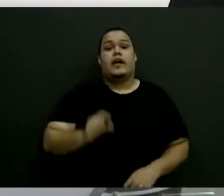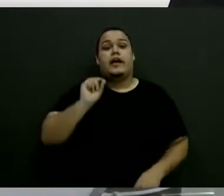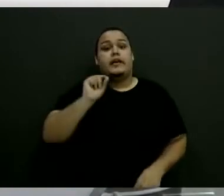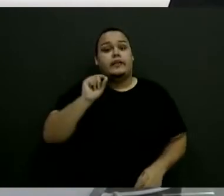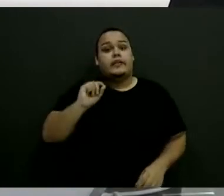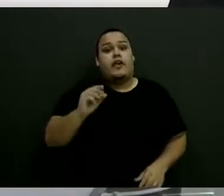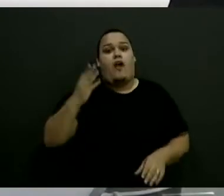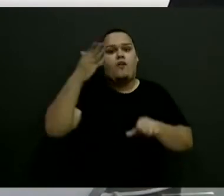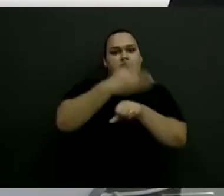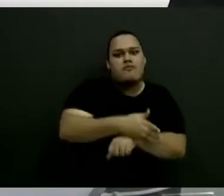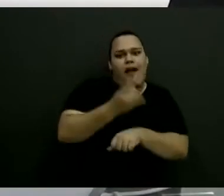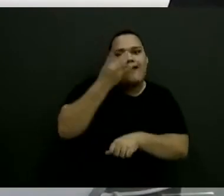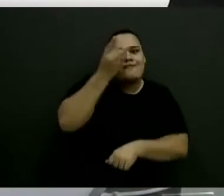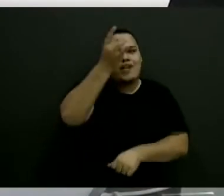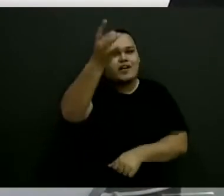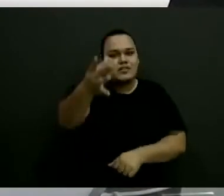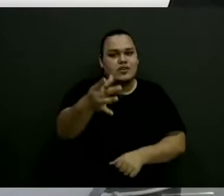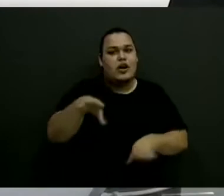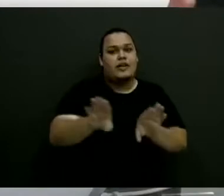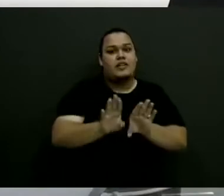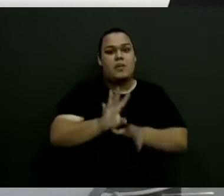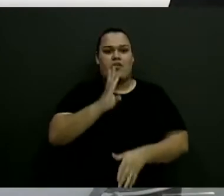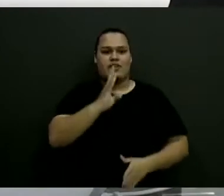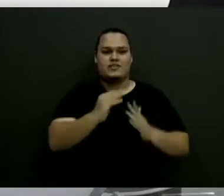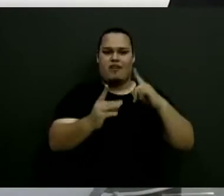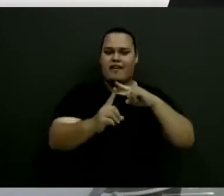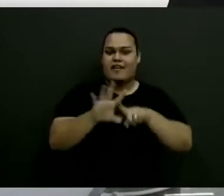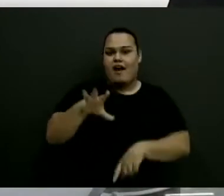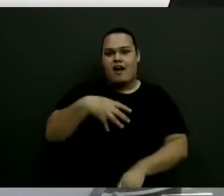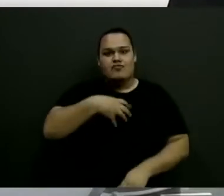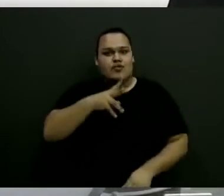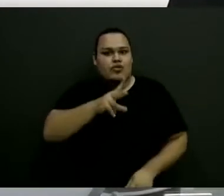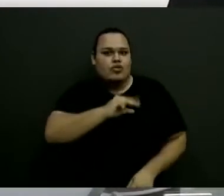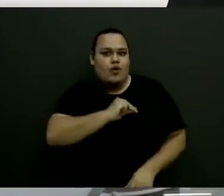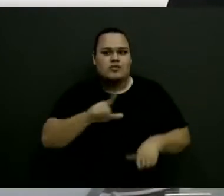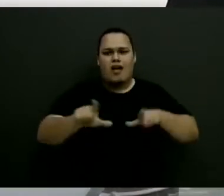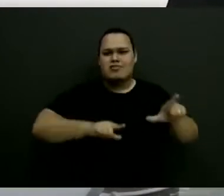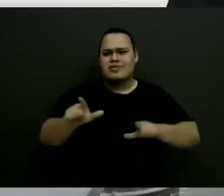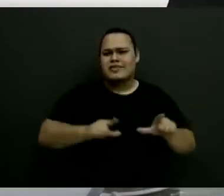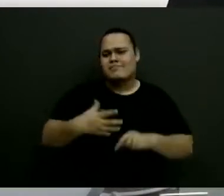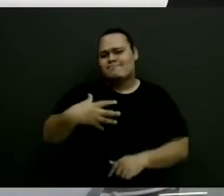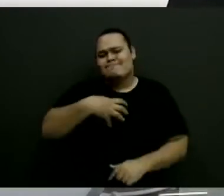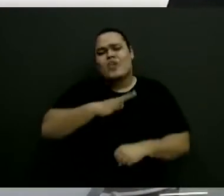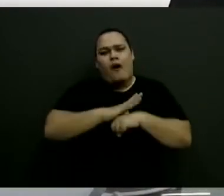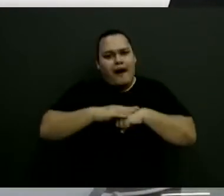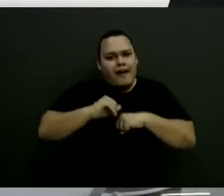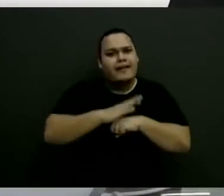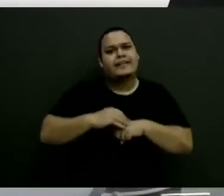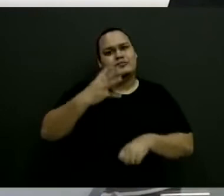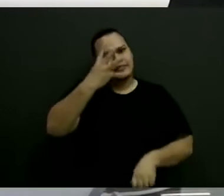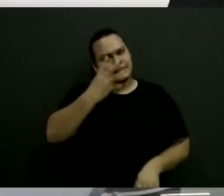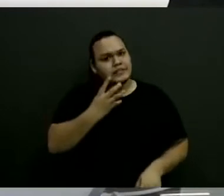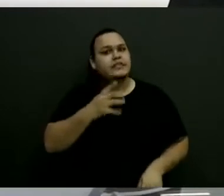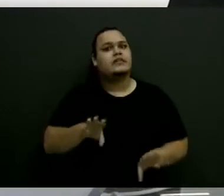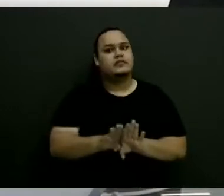igreja, fui impactado pelo que nós vimos ali, pelo trabalho, pelo carinho e pela seriedade. Uma coisa